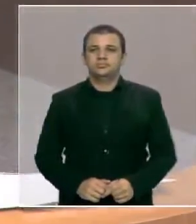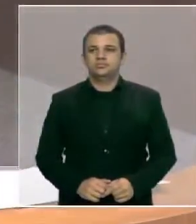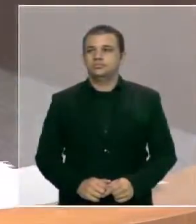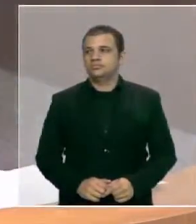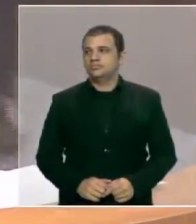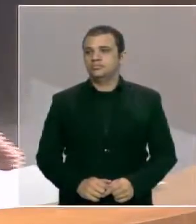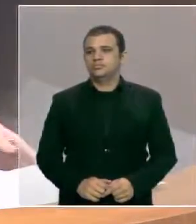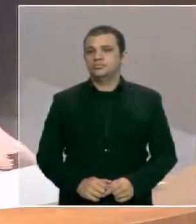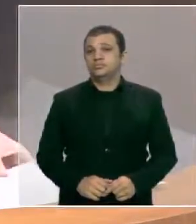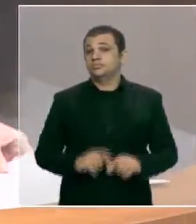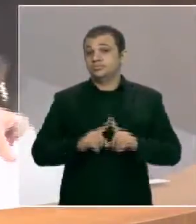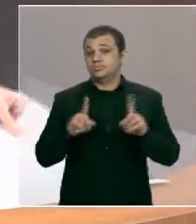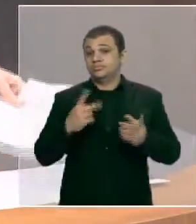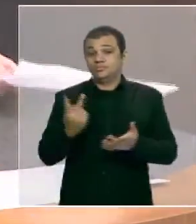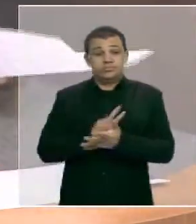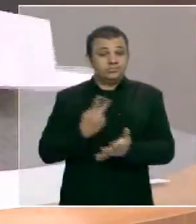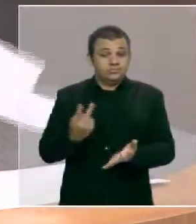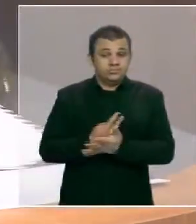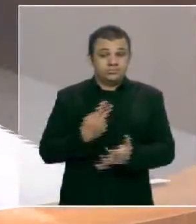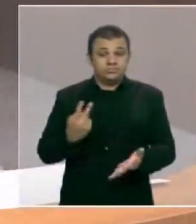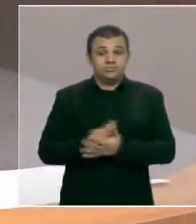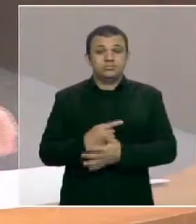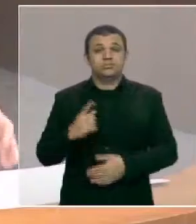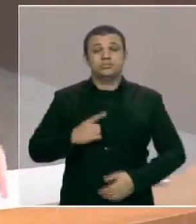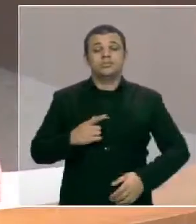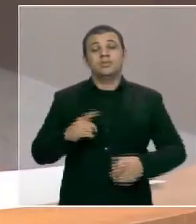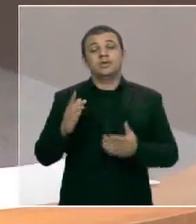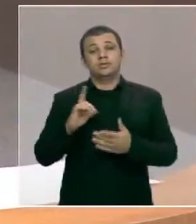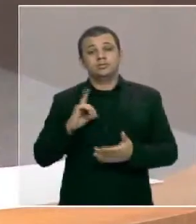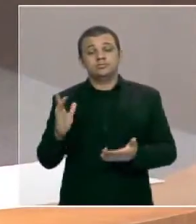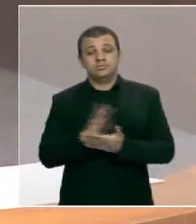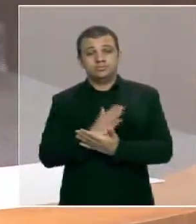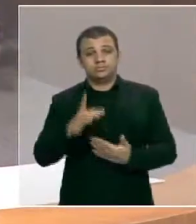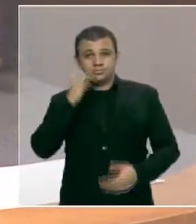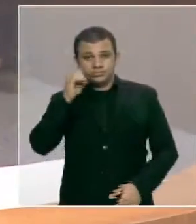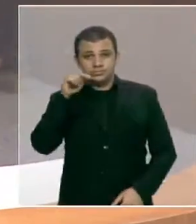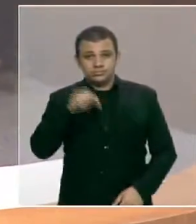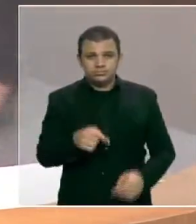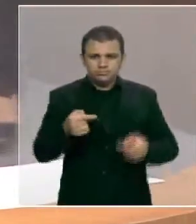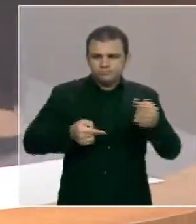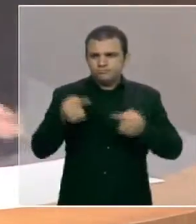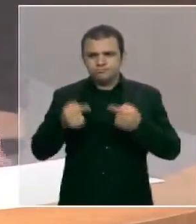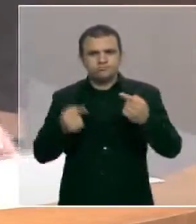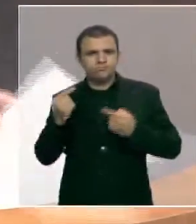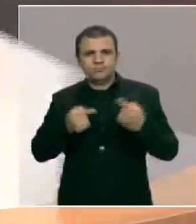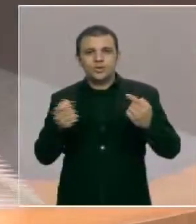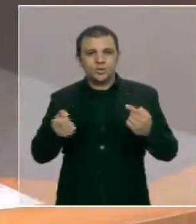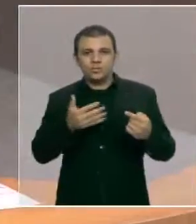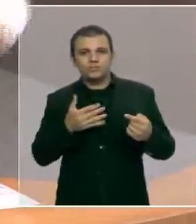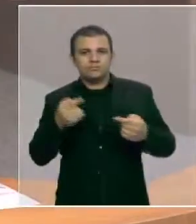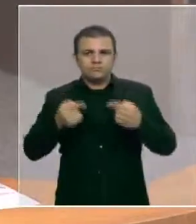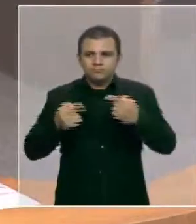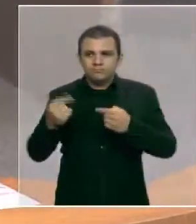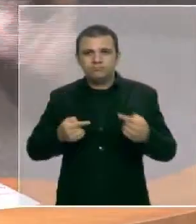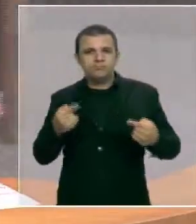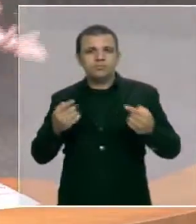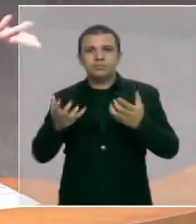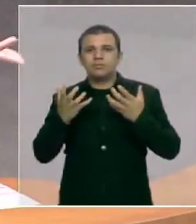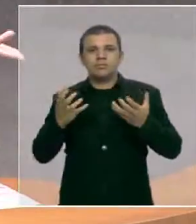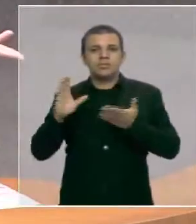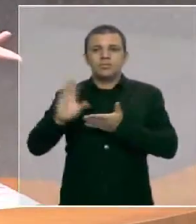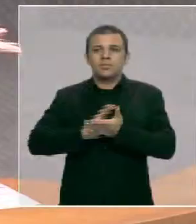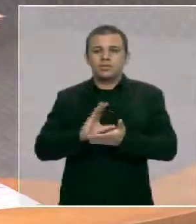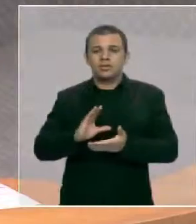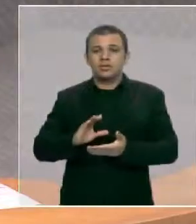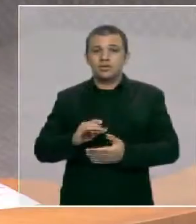E o negócio é tão errado que existem deputados brigando aqui nessa Assembleia, novatos, por emendas, quando os antigos não recebem